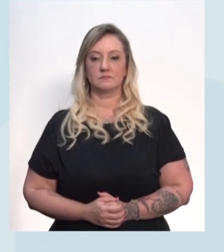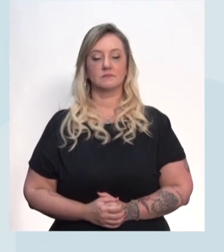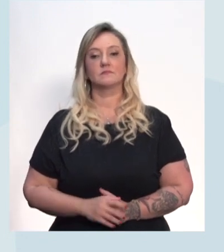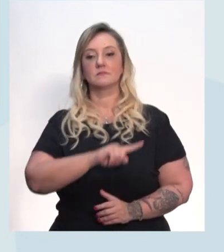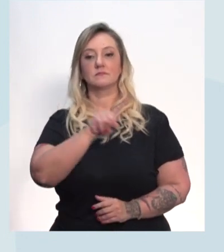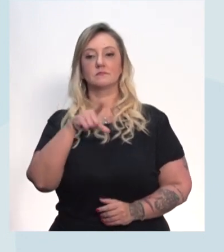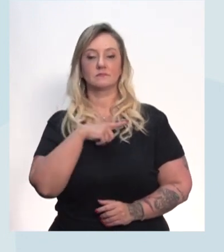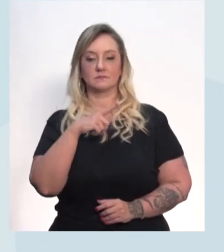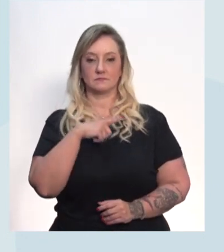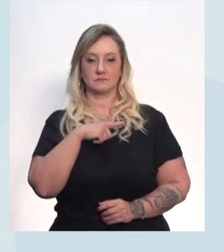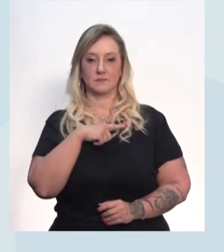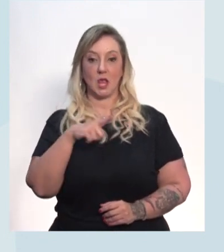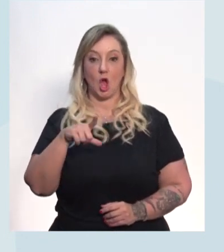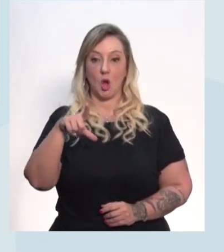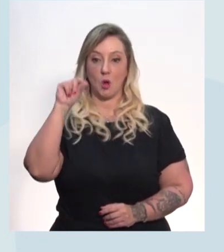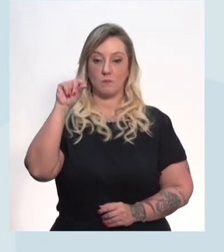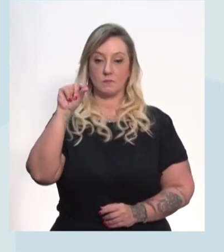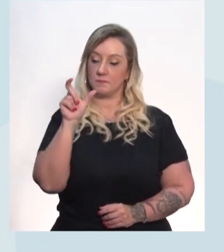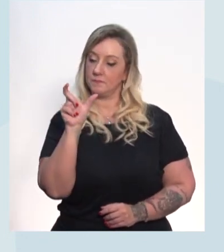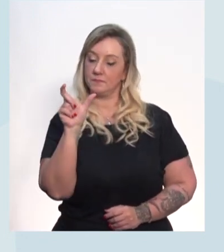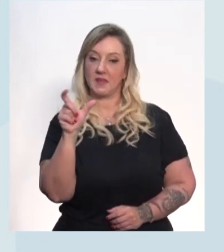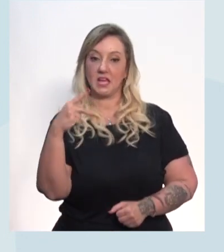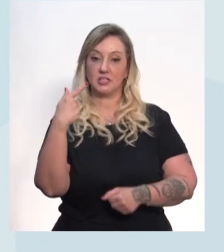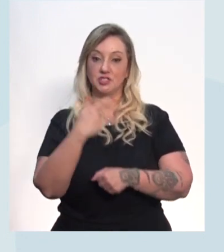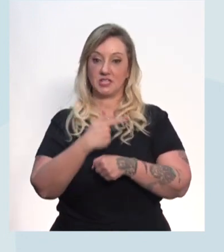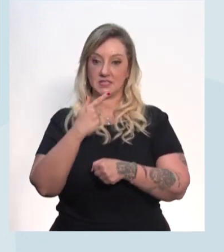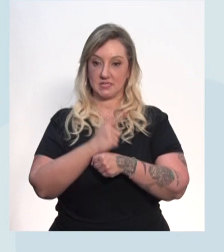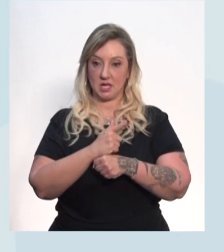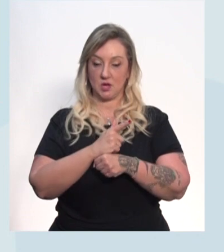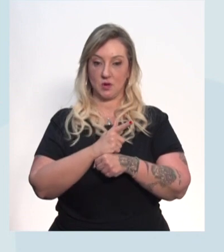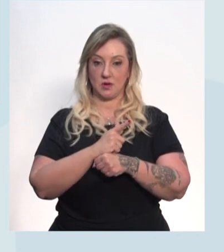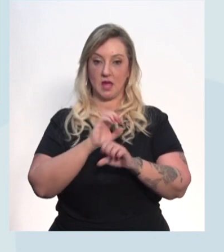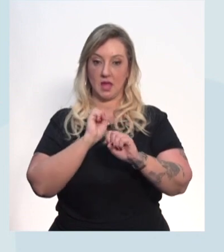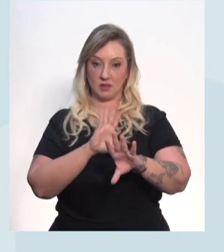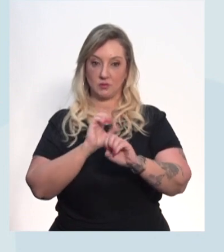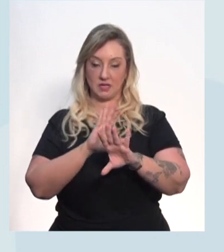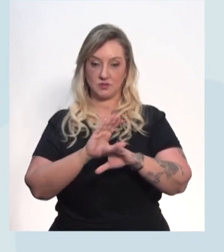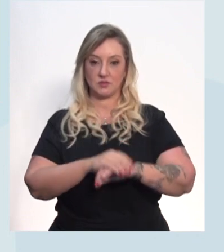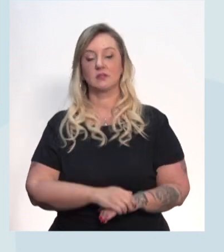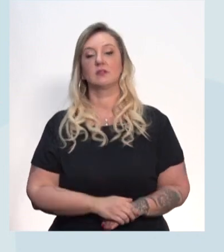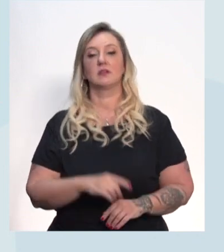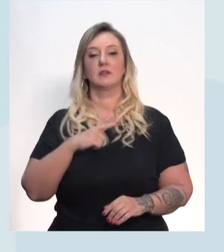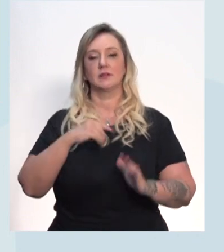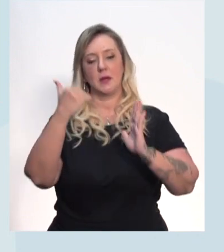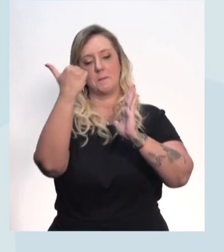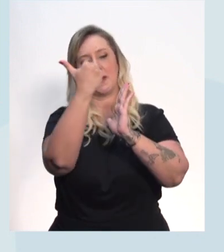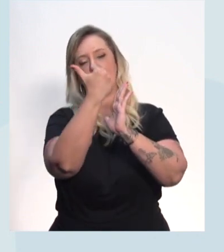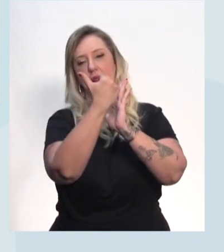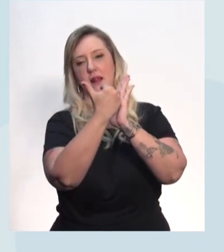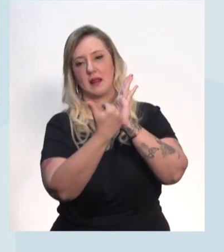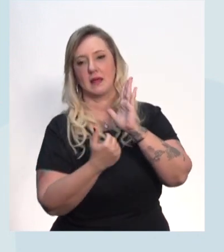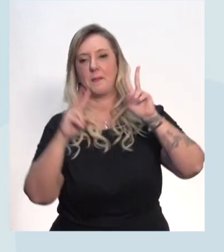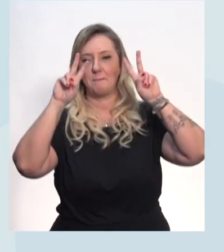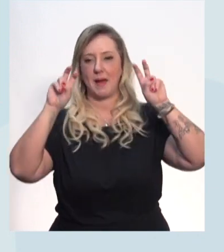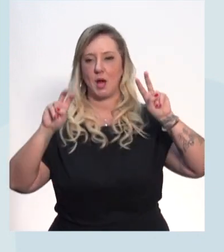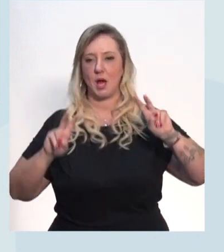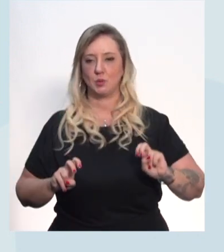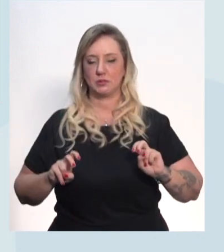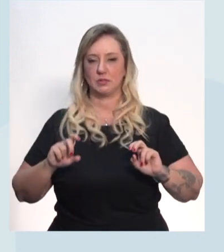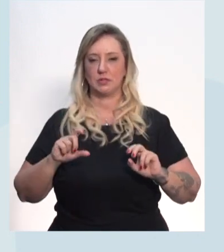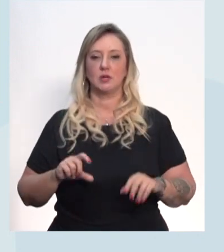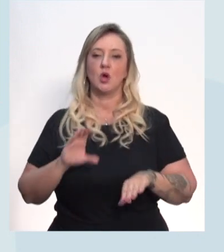não consigo abrir, não tem a imagem, está com problema no som, mas pode participar, pode interagir por meio do chat. Então, a ideia é